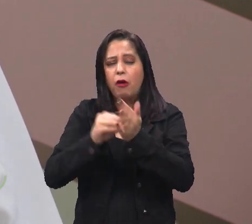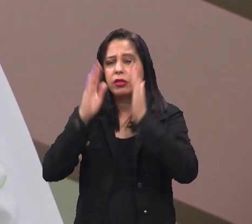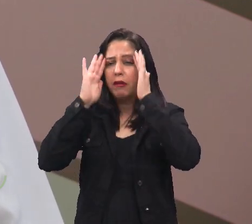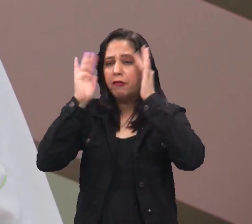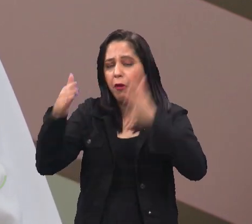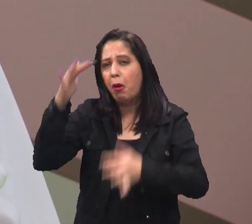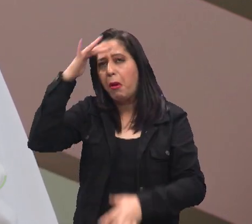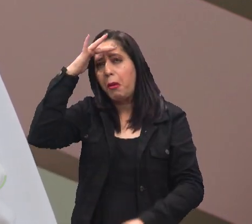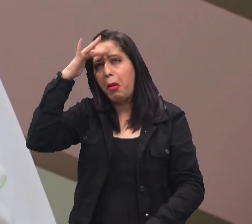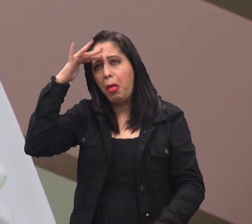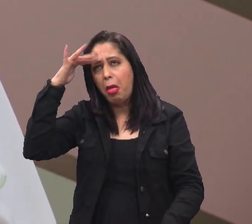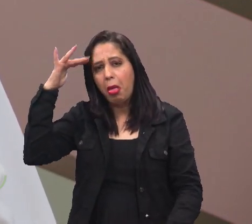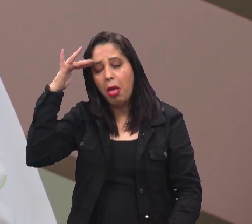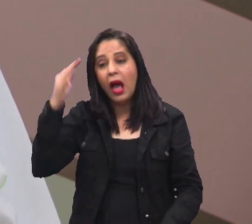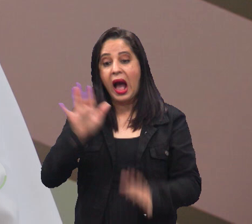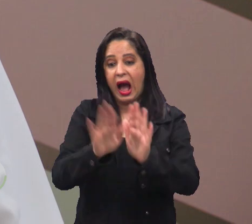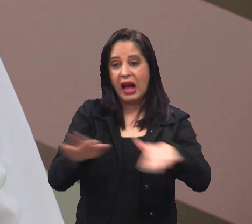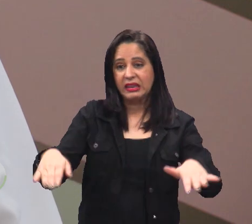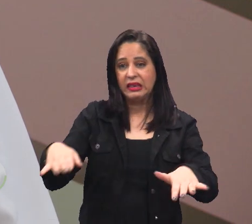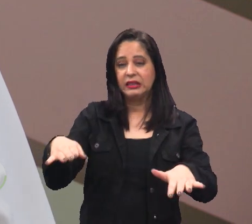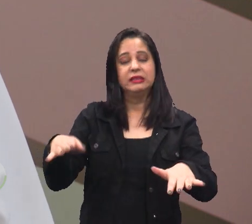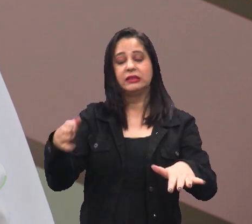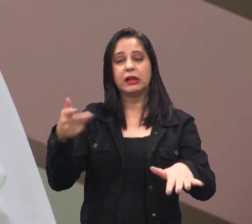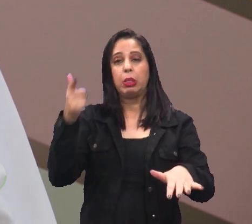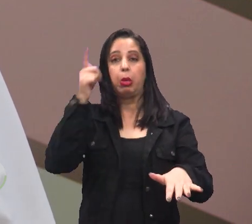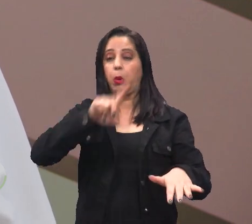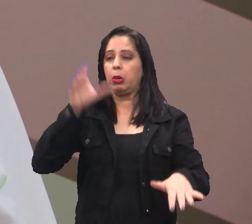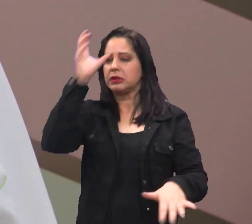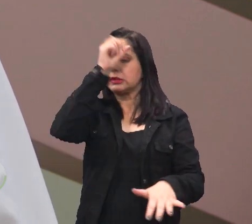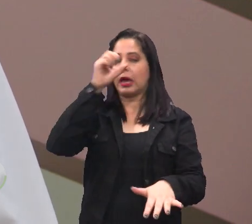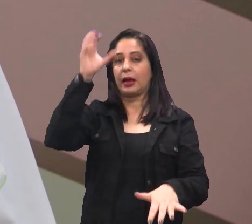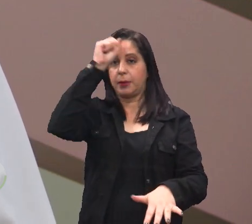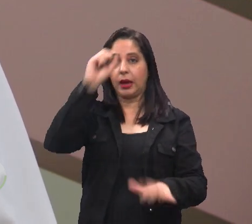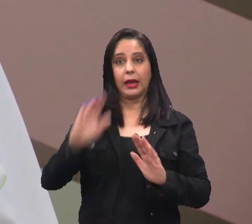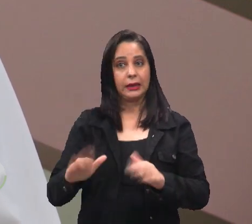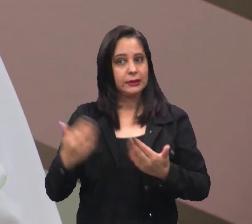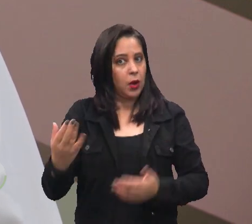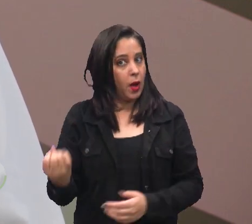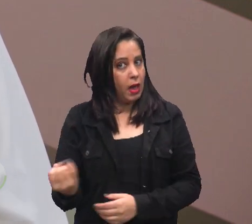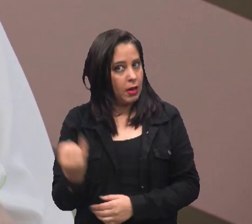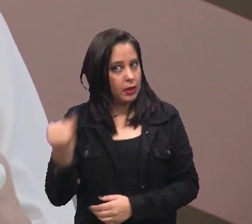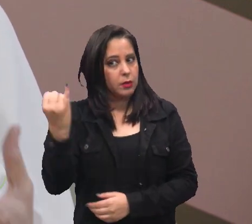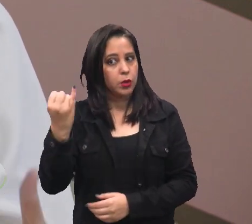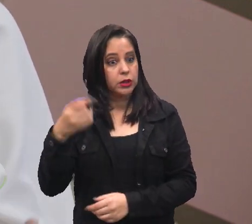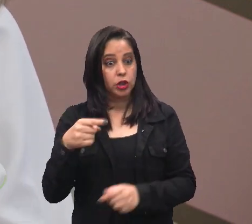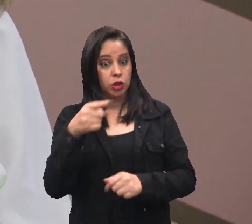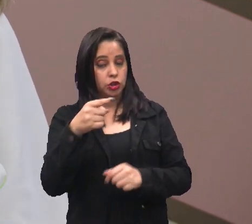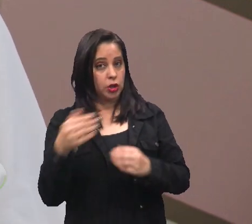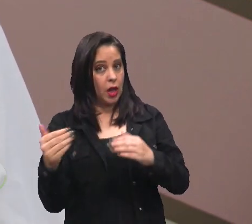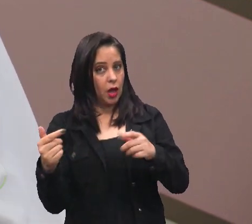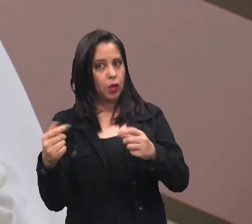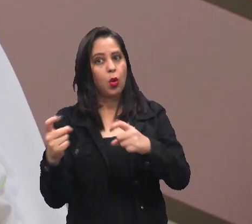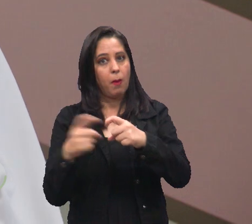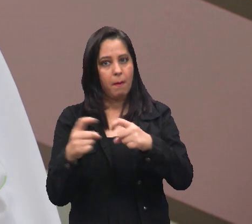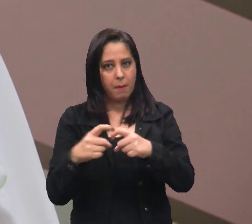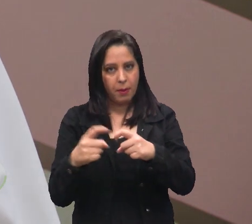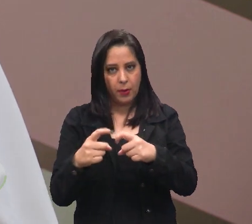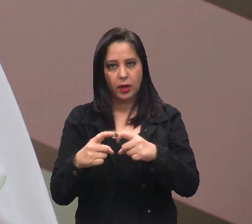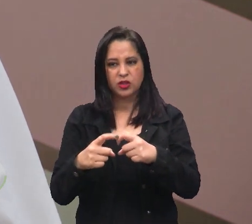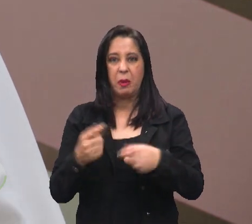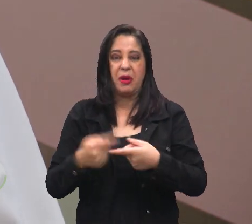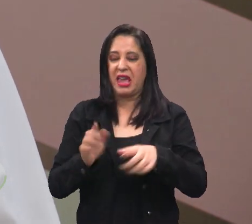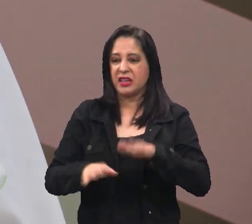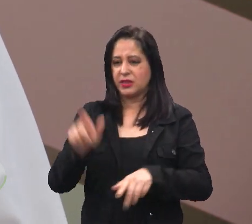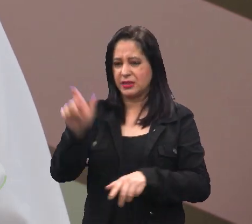uma dificuldade de aprendizado. Então é importante o diagnóstico da anemia, porque às vezes você acha que a criança tem um TDAH, tem algum